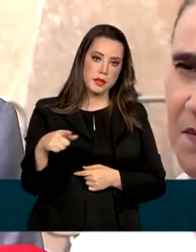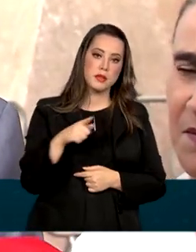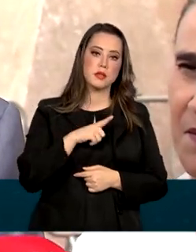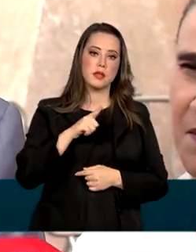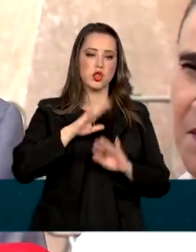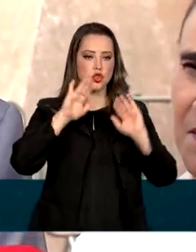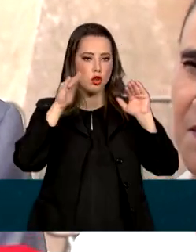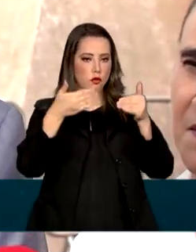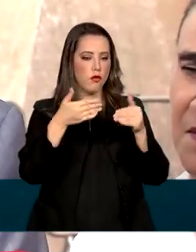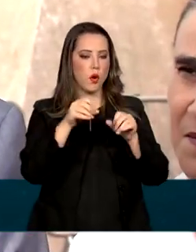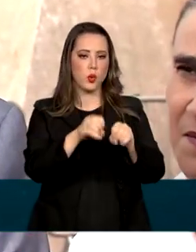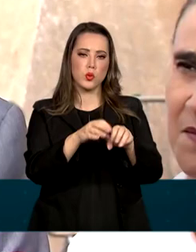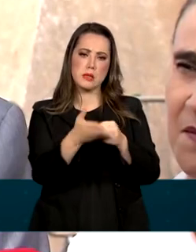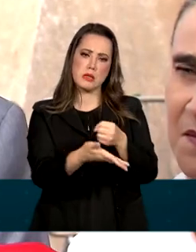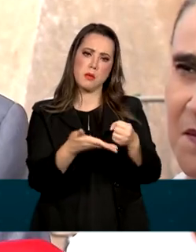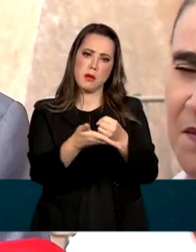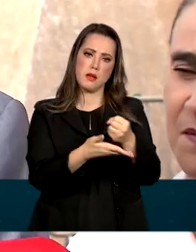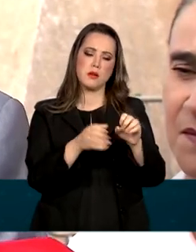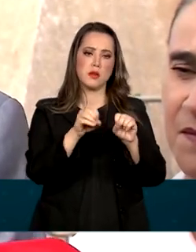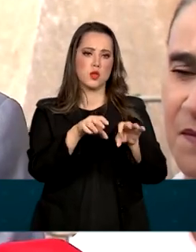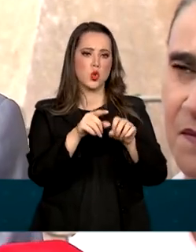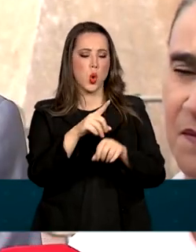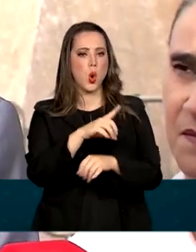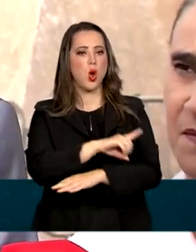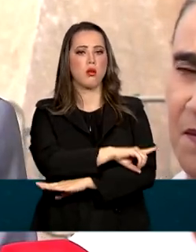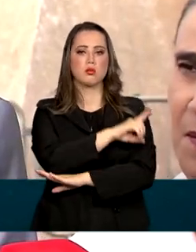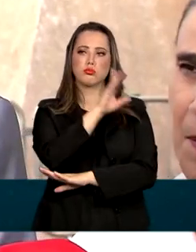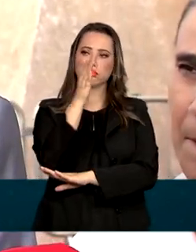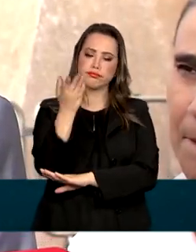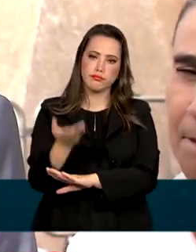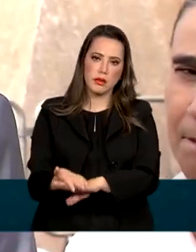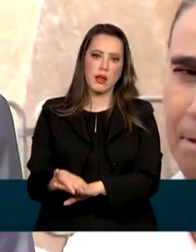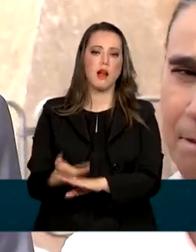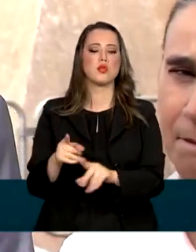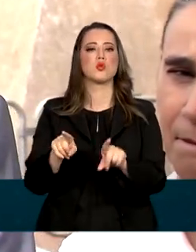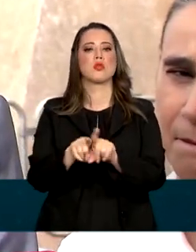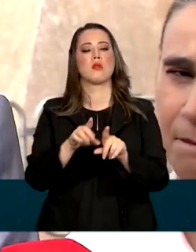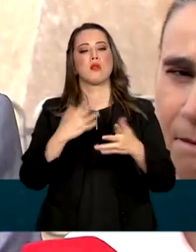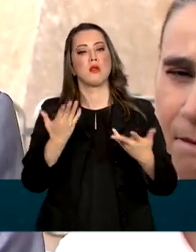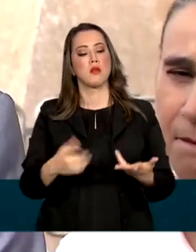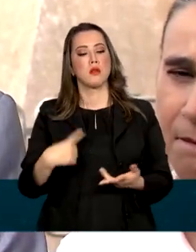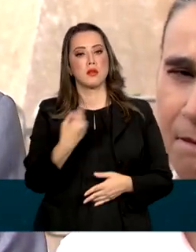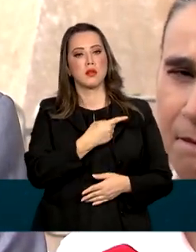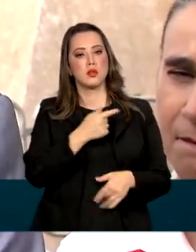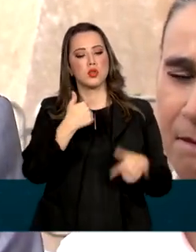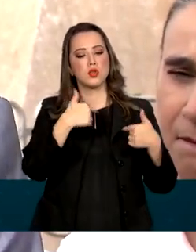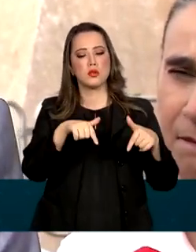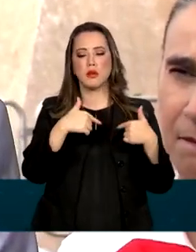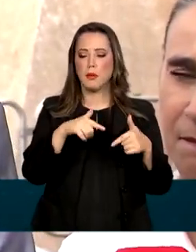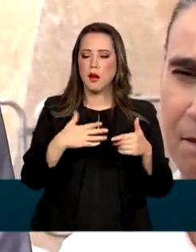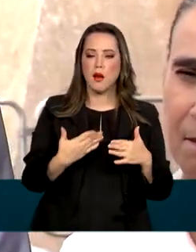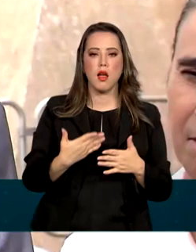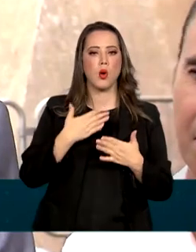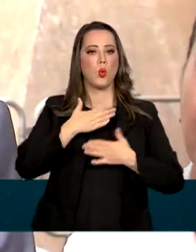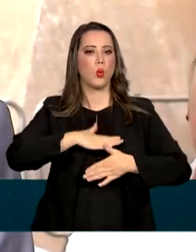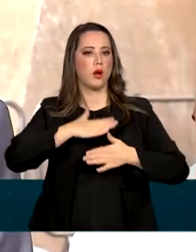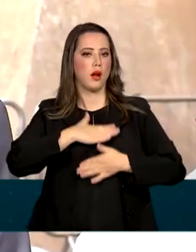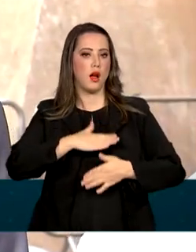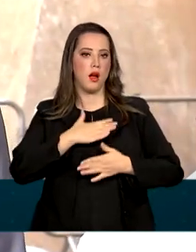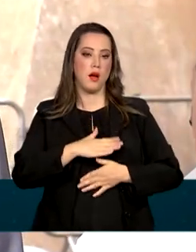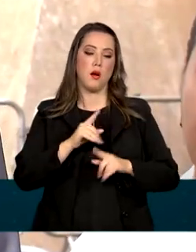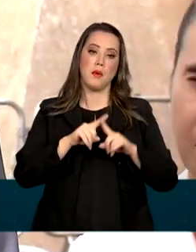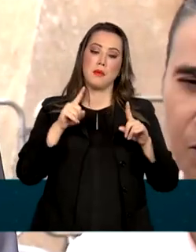educação básica, na questão da escola tempo integral. Então vamos com muita tranquilidade, claro, com pressa, porque